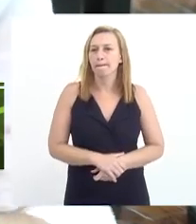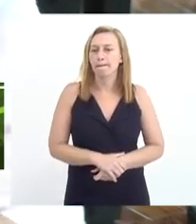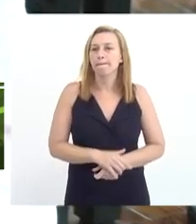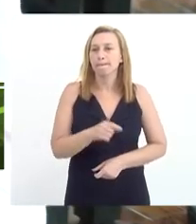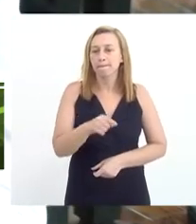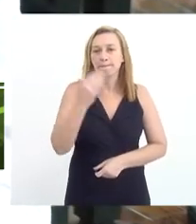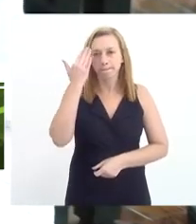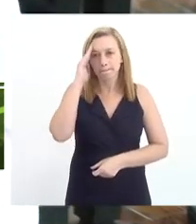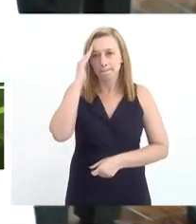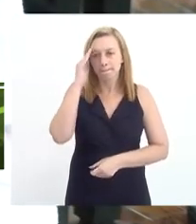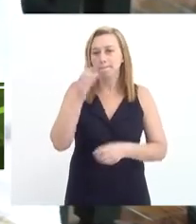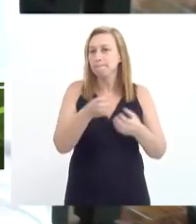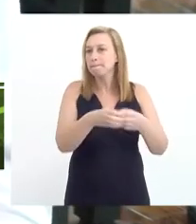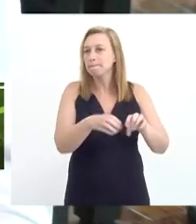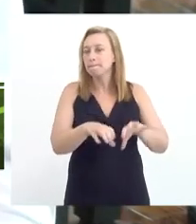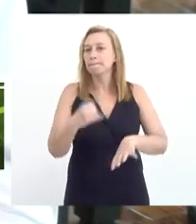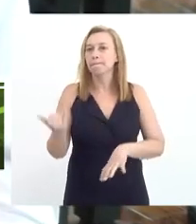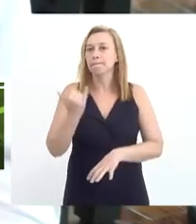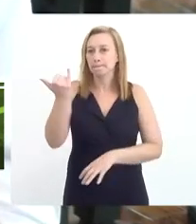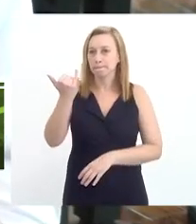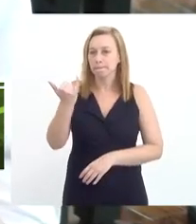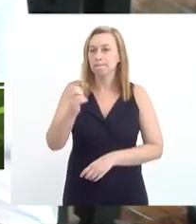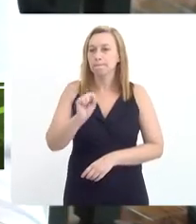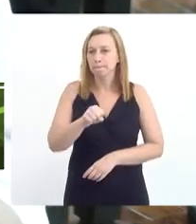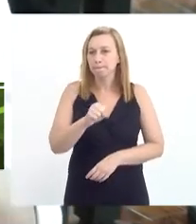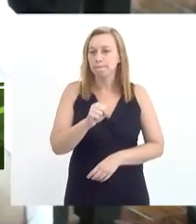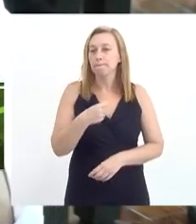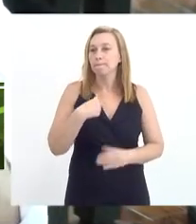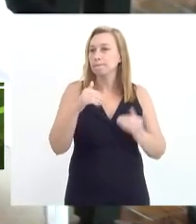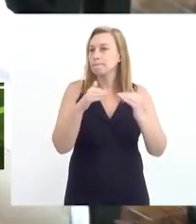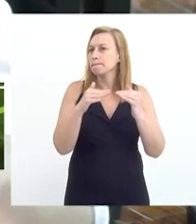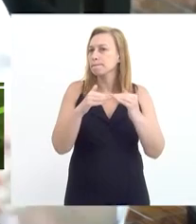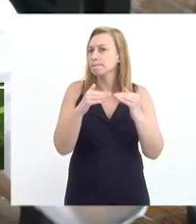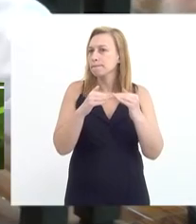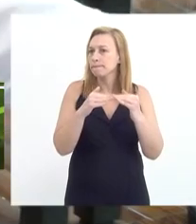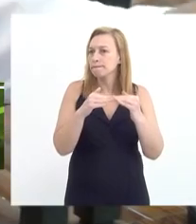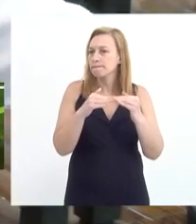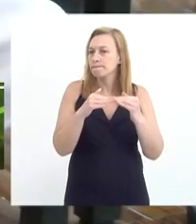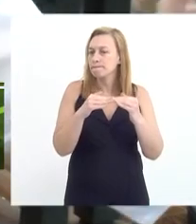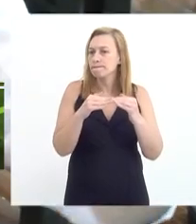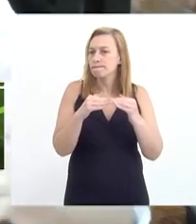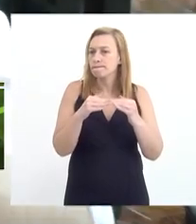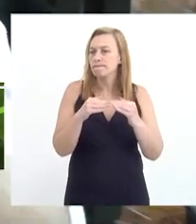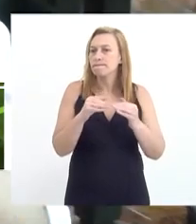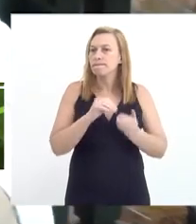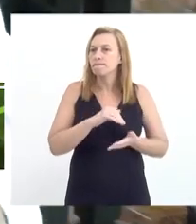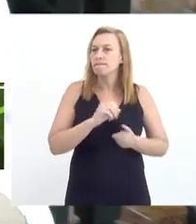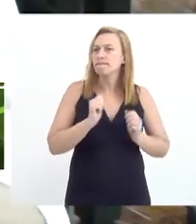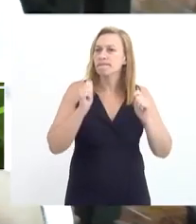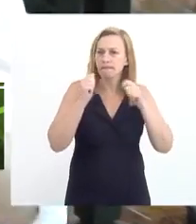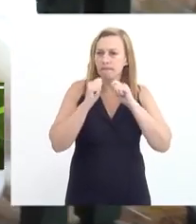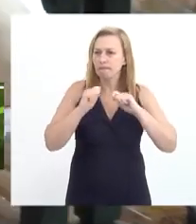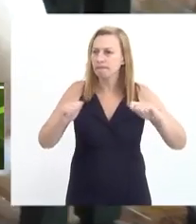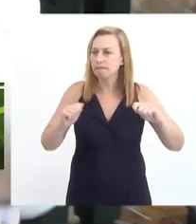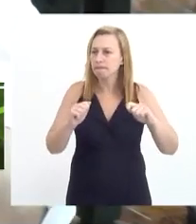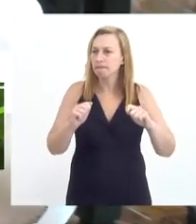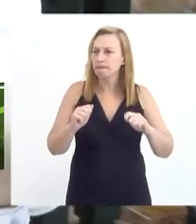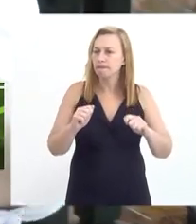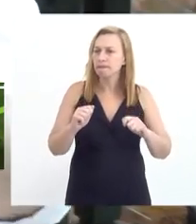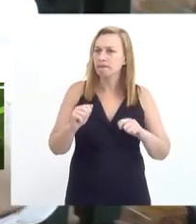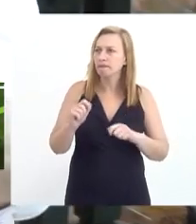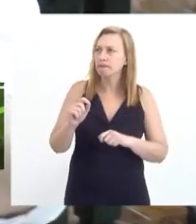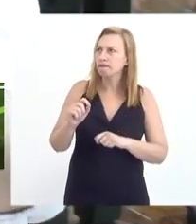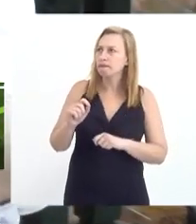Esse entendimento Dos concursos É muito importante E aí eu concordo Com Inclusive a assessoria Que falou Que talvez seja interessante Nem fazer um